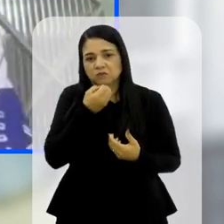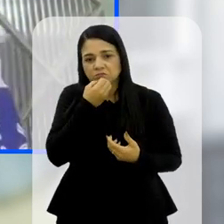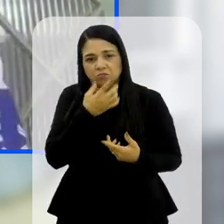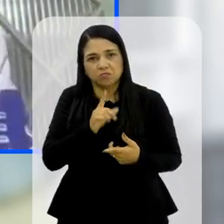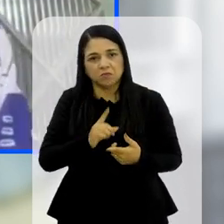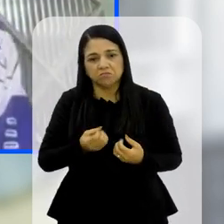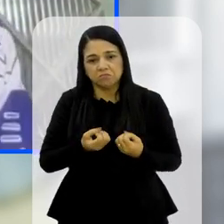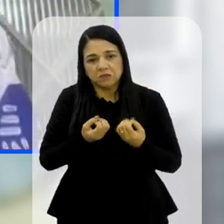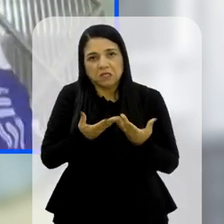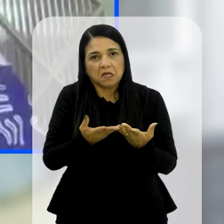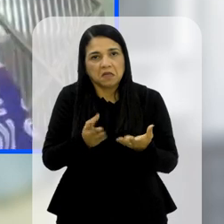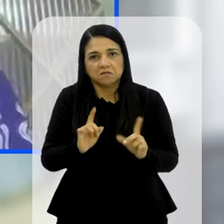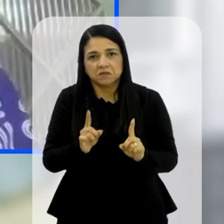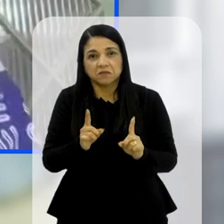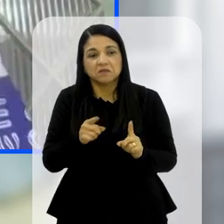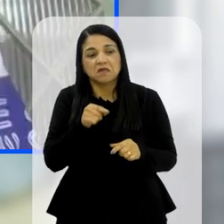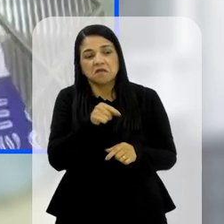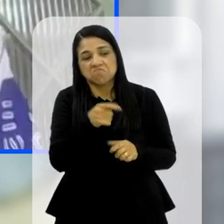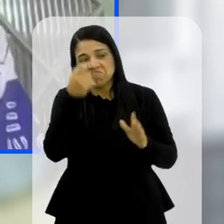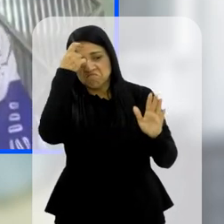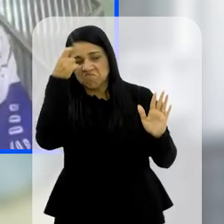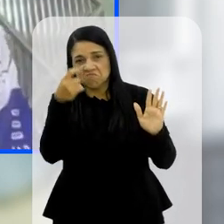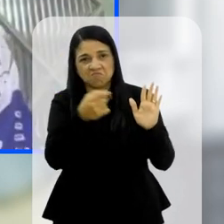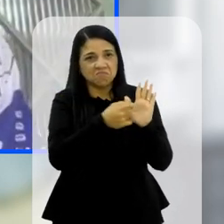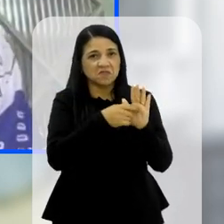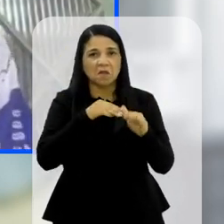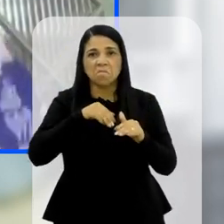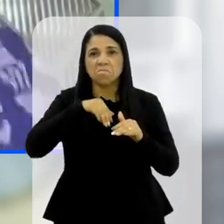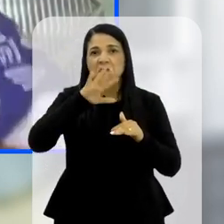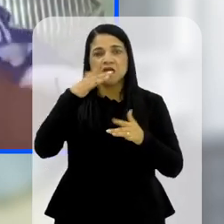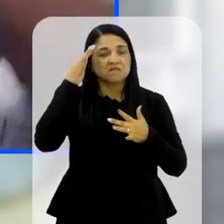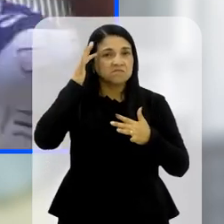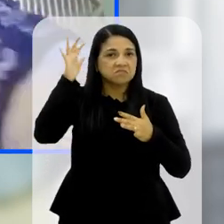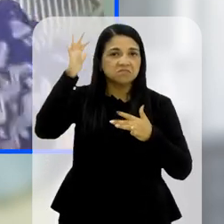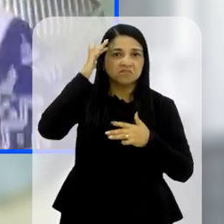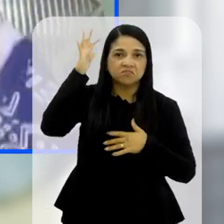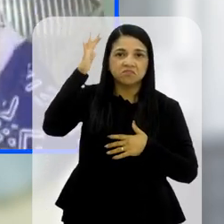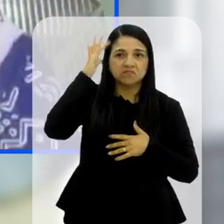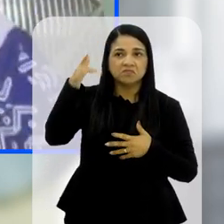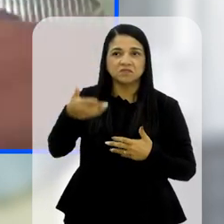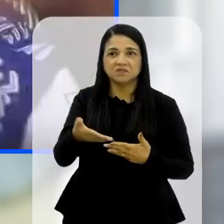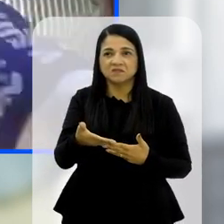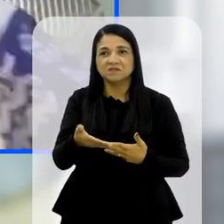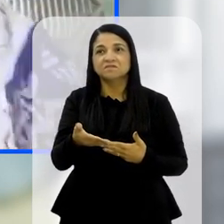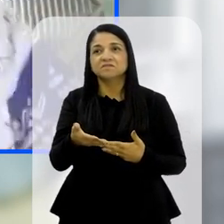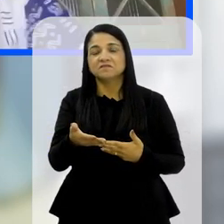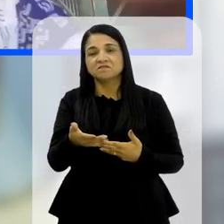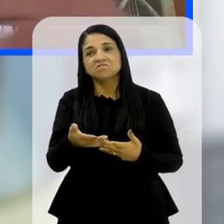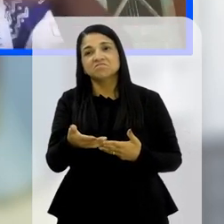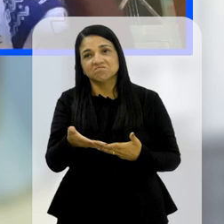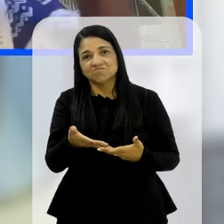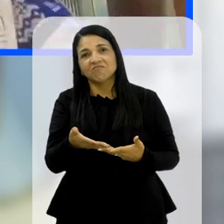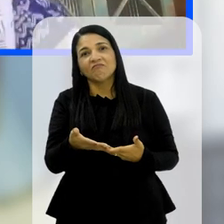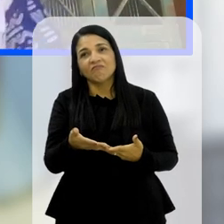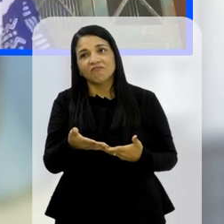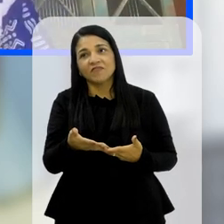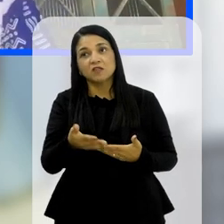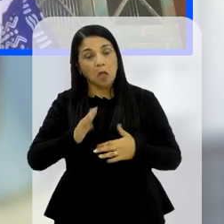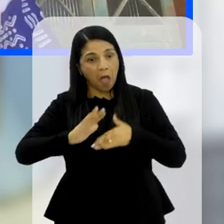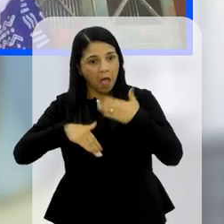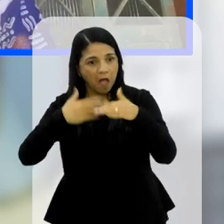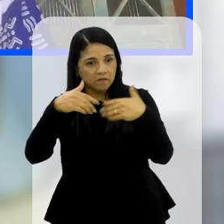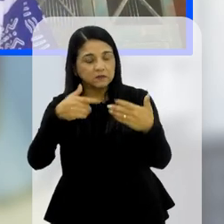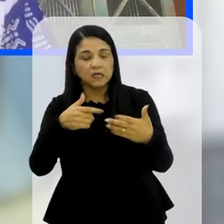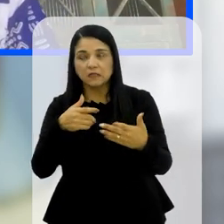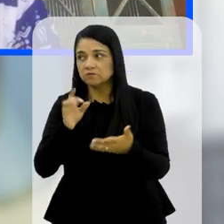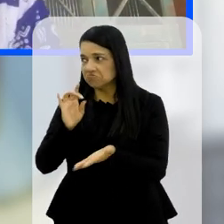aquilo e a qualidade que a gente vai entregar talvez não seja tão quanto aquilo ali pode fazer muito mais fantasia, né? E E